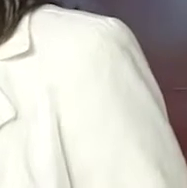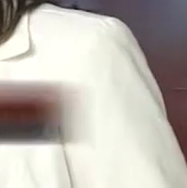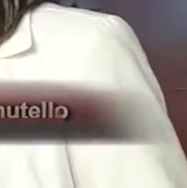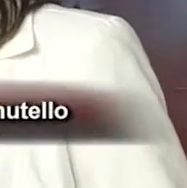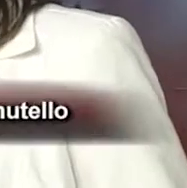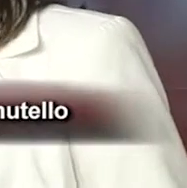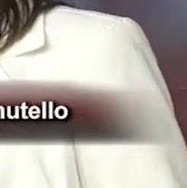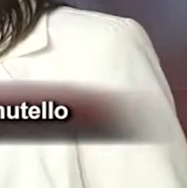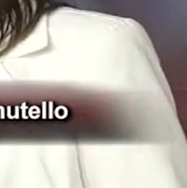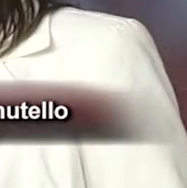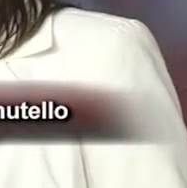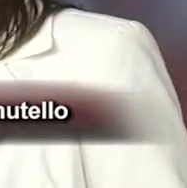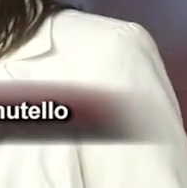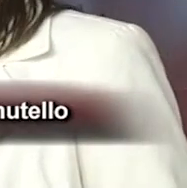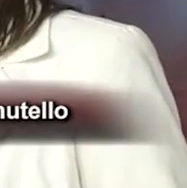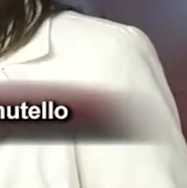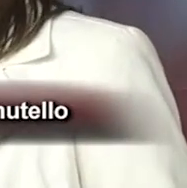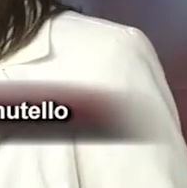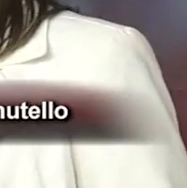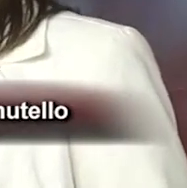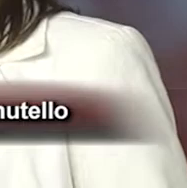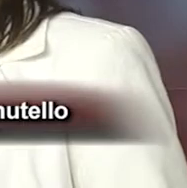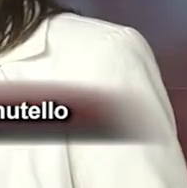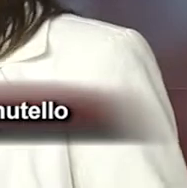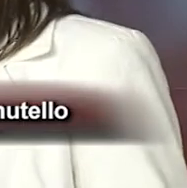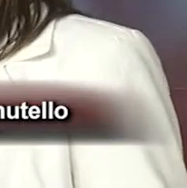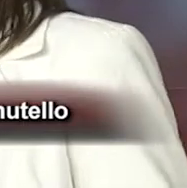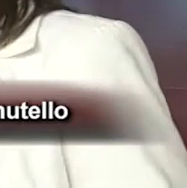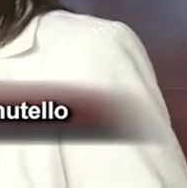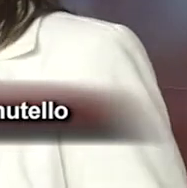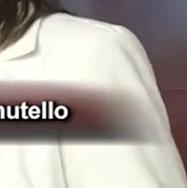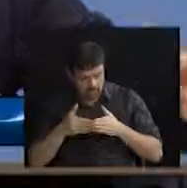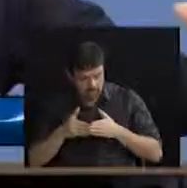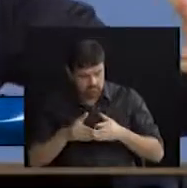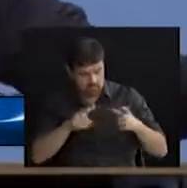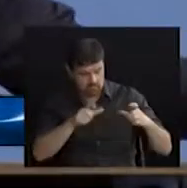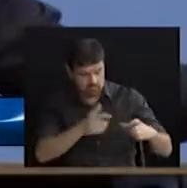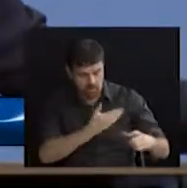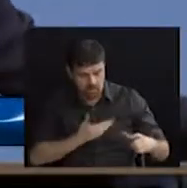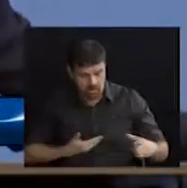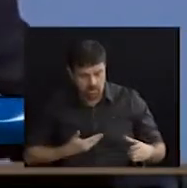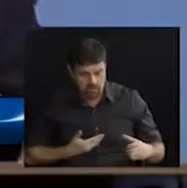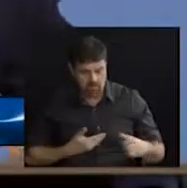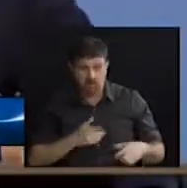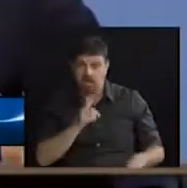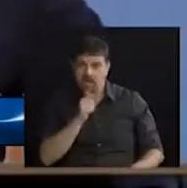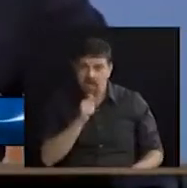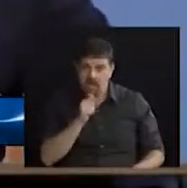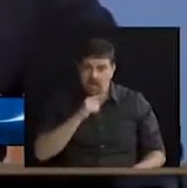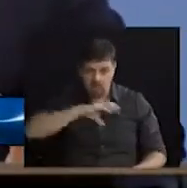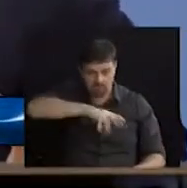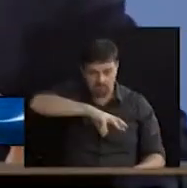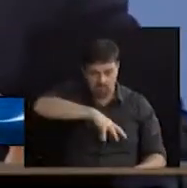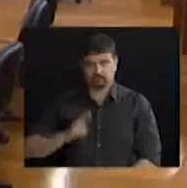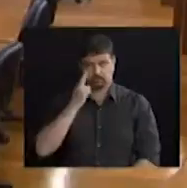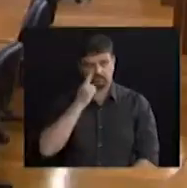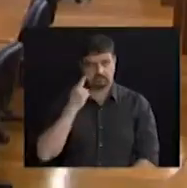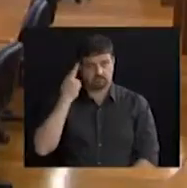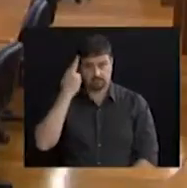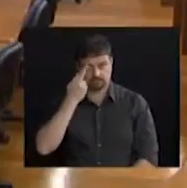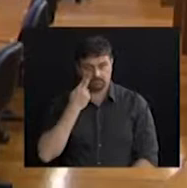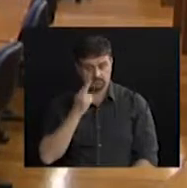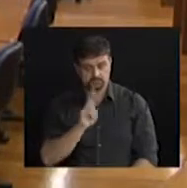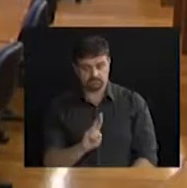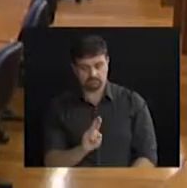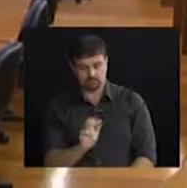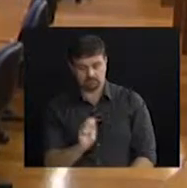Vereador Arthur Orsi usa a tribuna e faz cobranças à prefeitura. Confira. A cobrança do vereador Arthur Orsi, do PSDB, foi feita